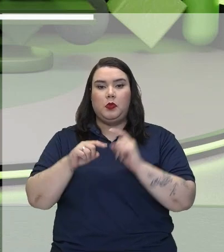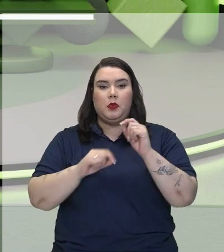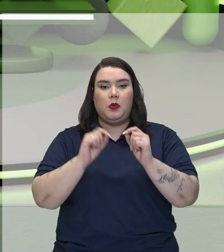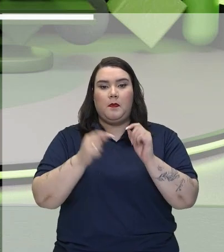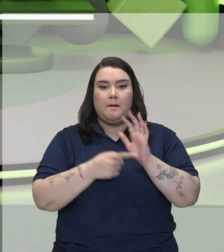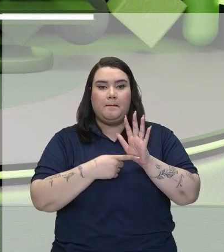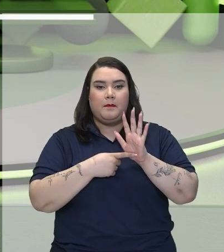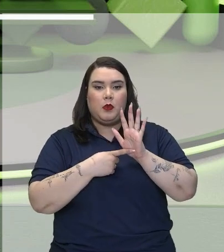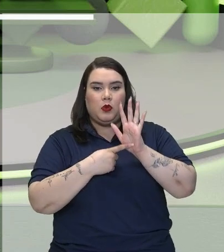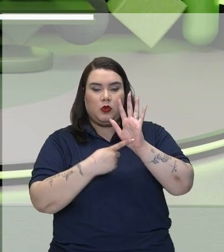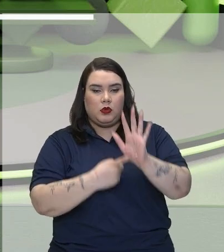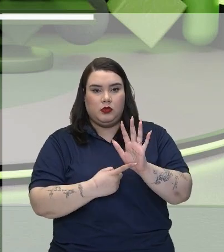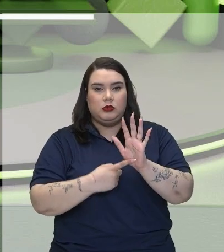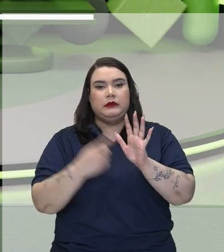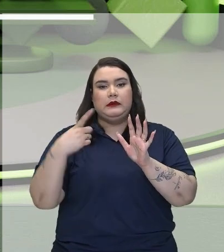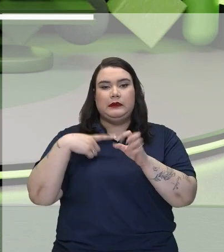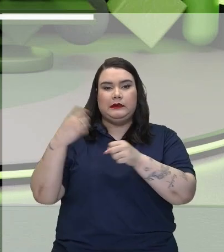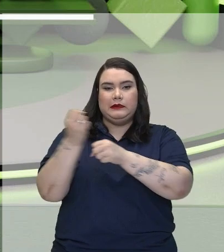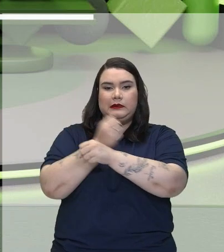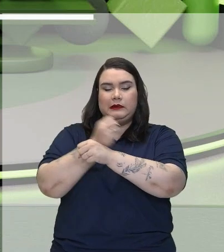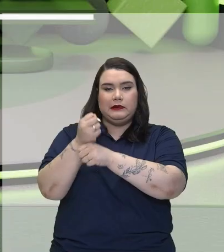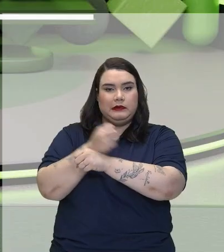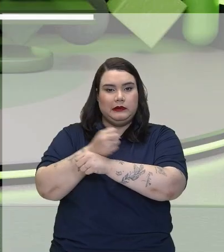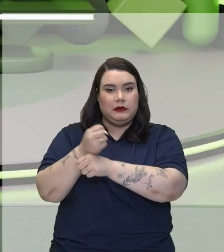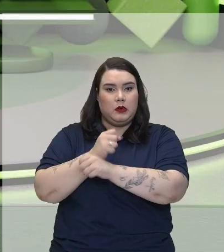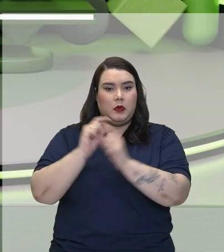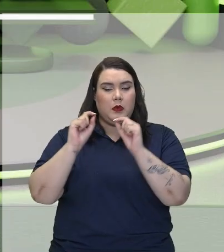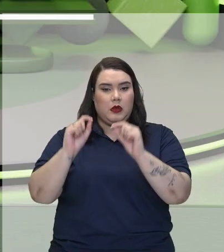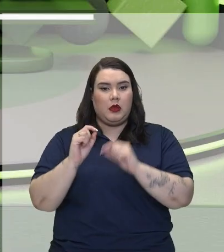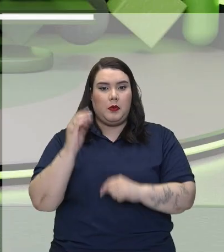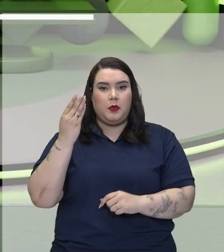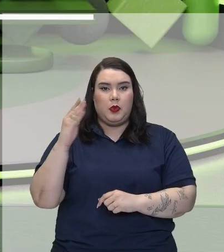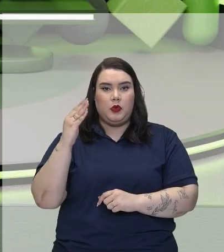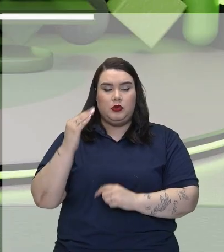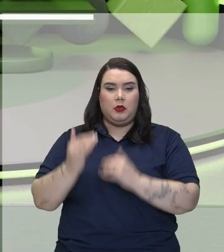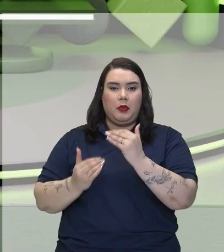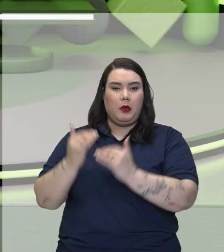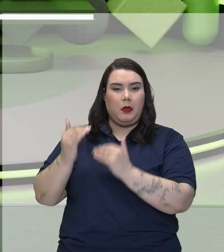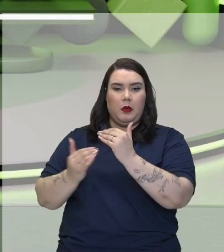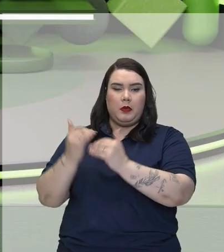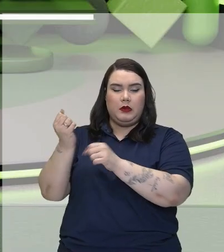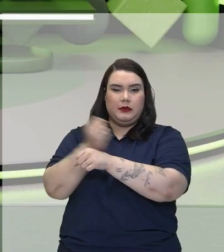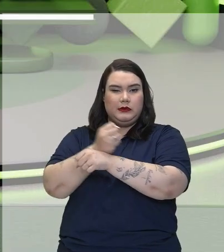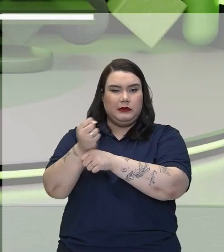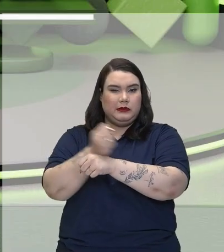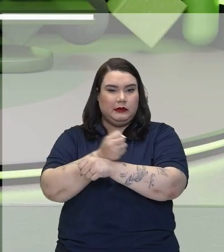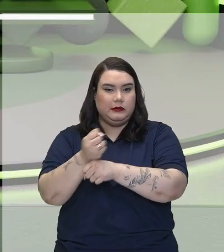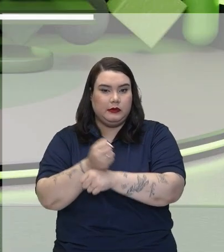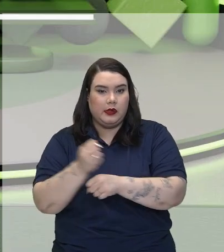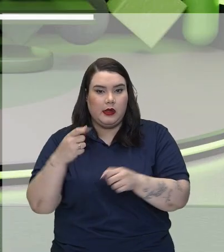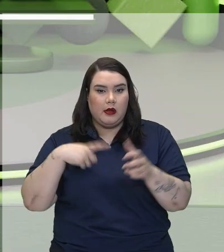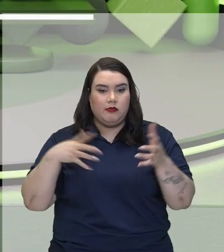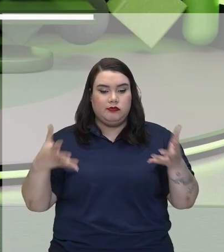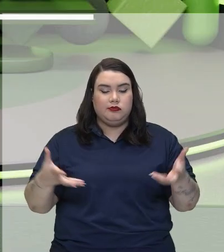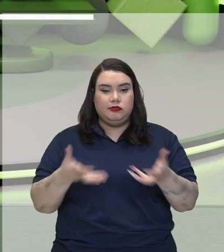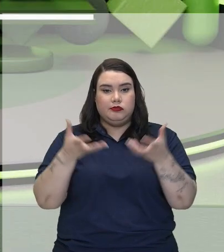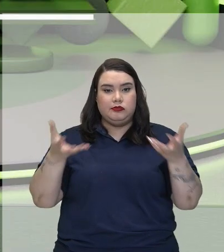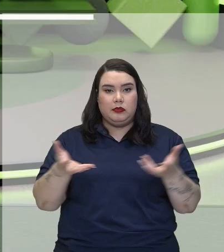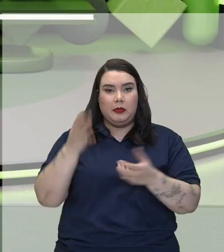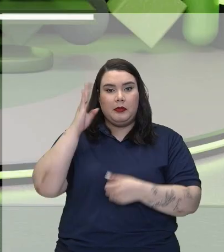resultado de milhões de anos de evolução biológica, um processo